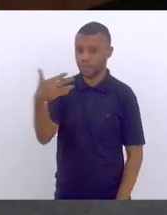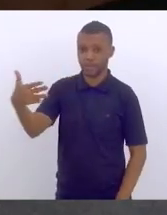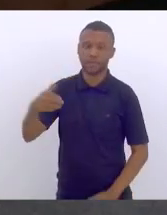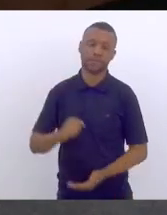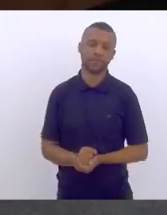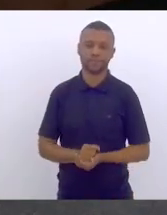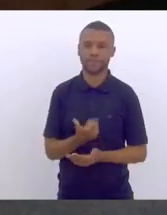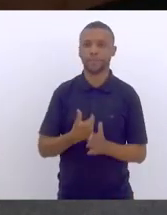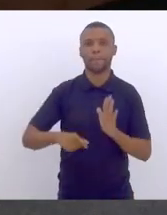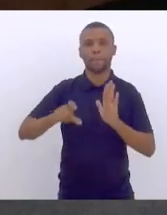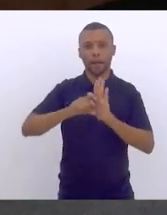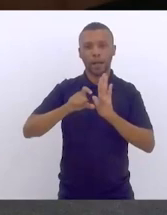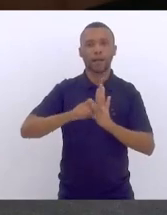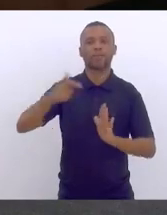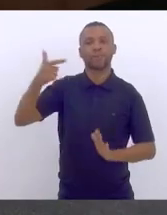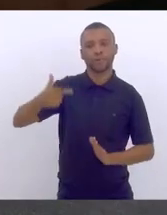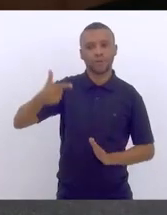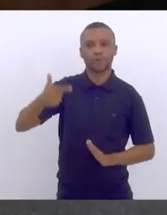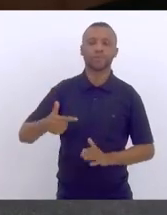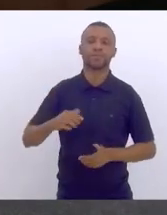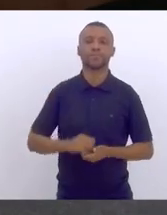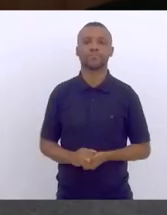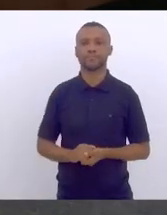Parágrafo 2º.